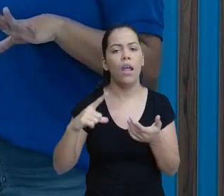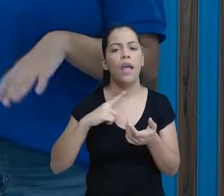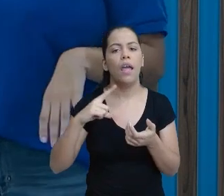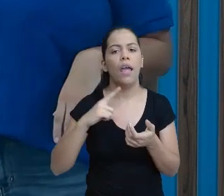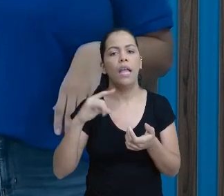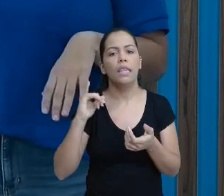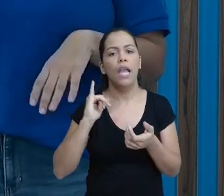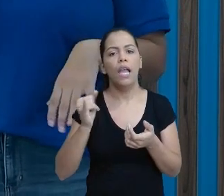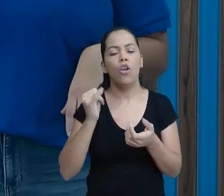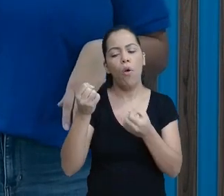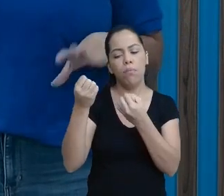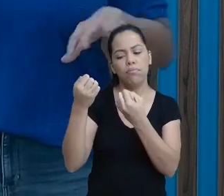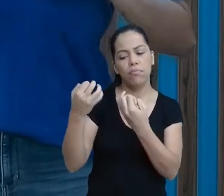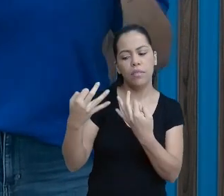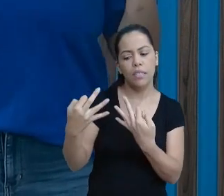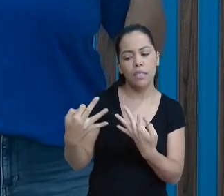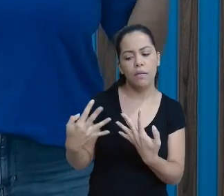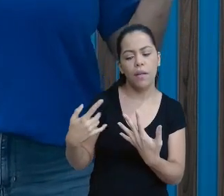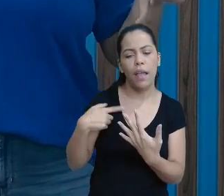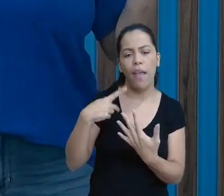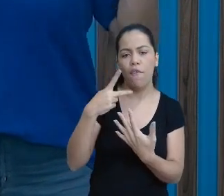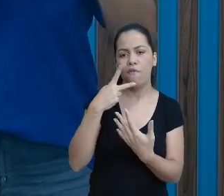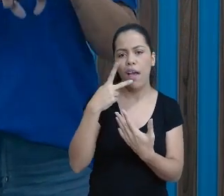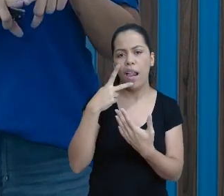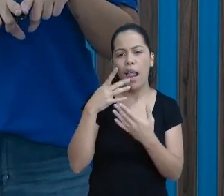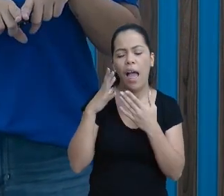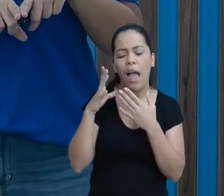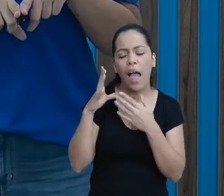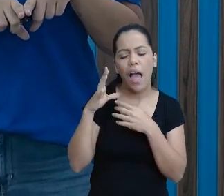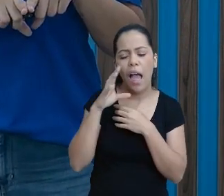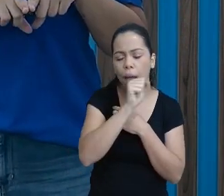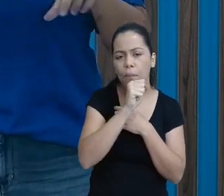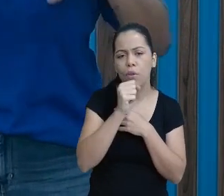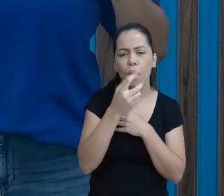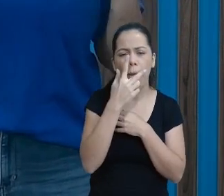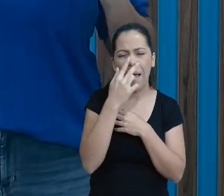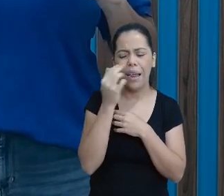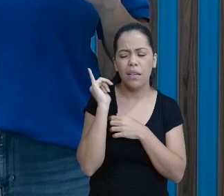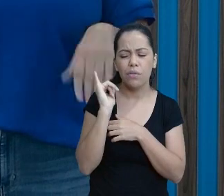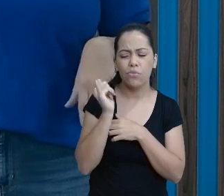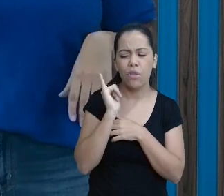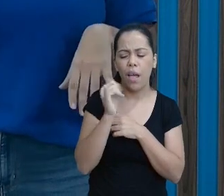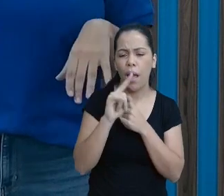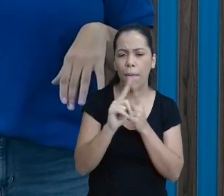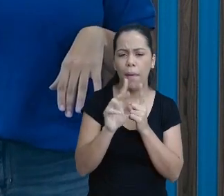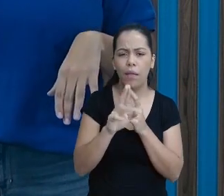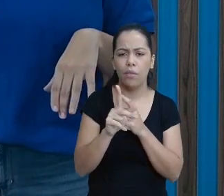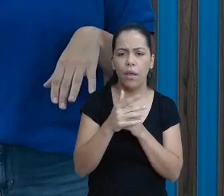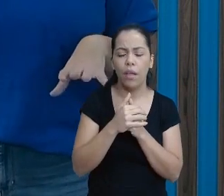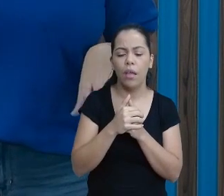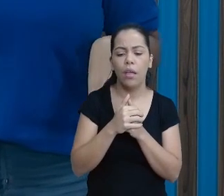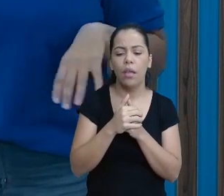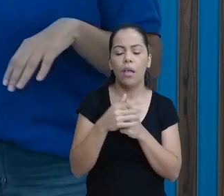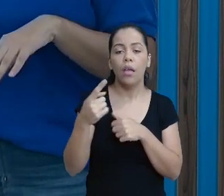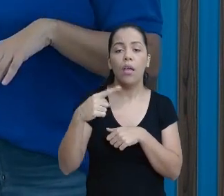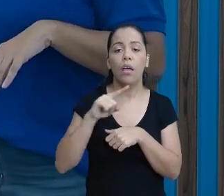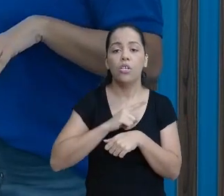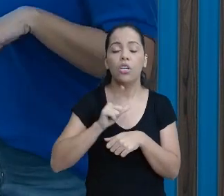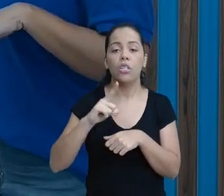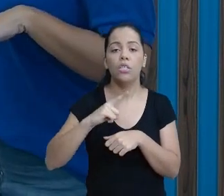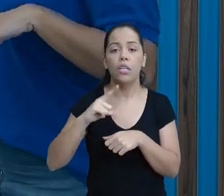relatar, que é contar brevemente algo. Parece muito com o narrar, né? Mas não é. A gente vai ter a